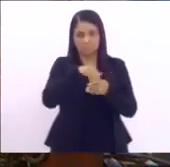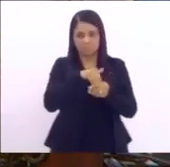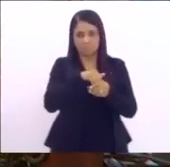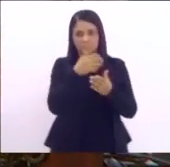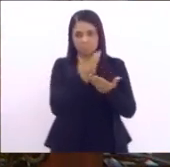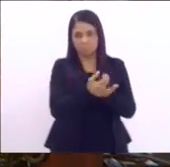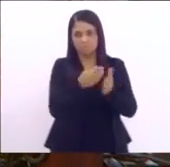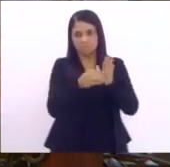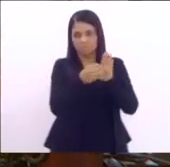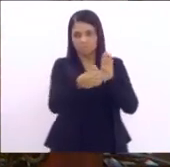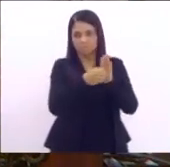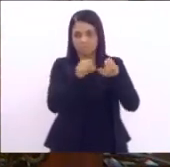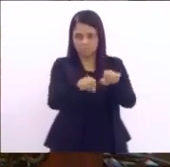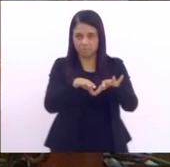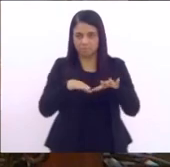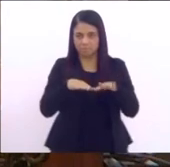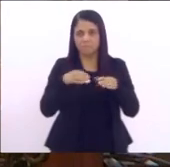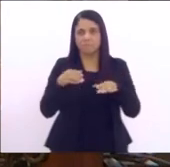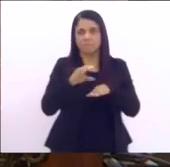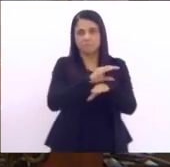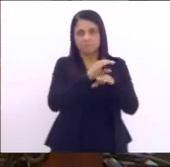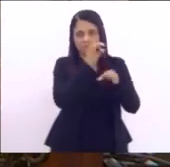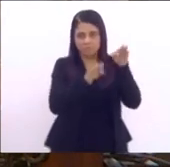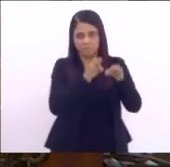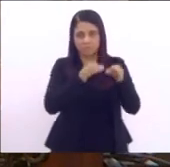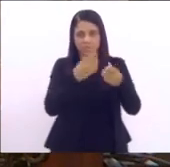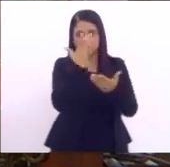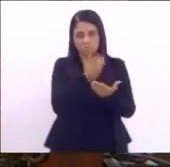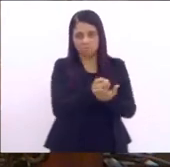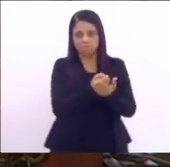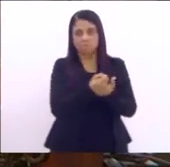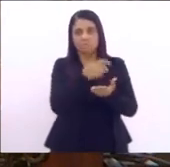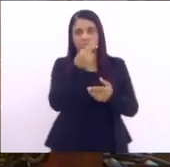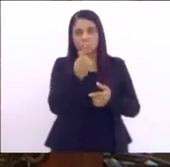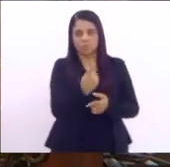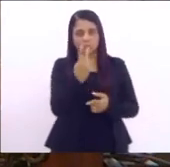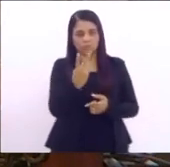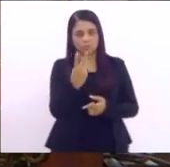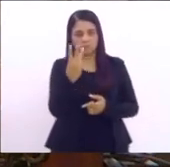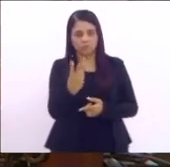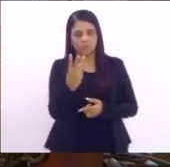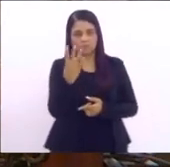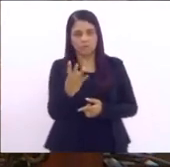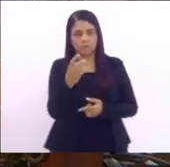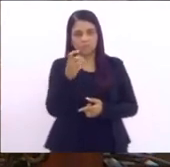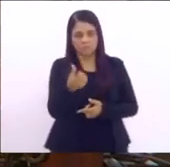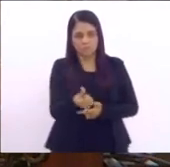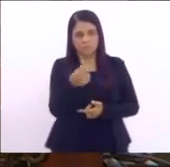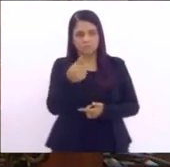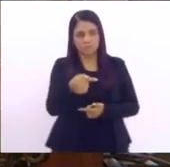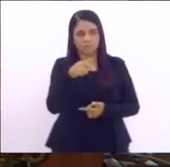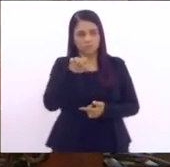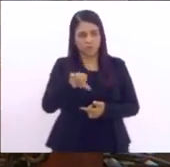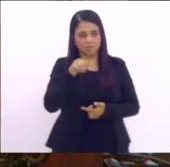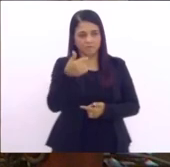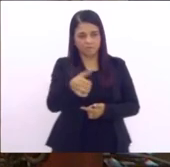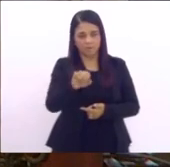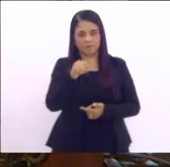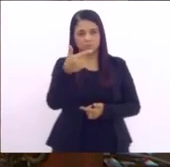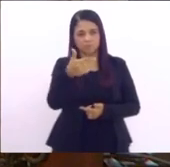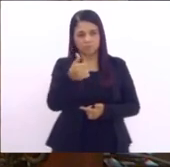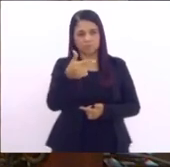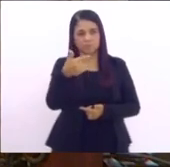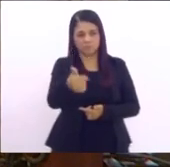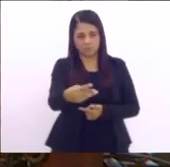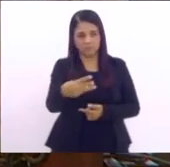de Constituição e Justiça favoráveis, emendas 1, 2, 3, 4, 5, 6, 7, 9, 10, 12, 13, 14,